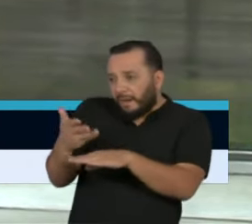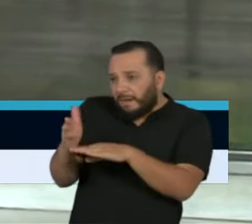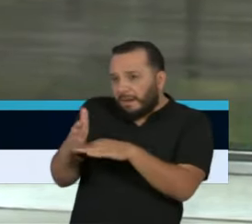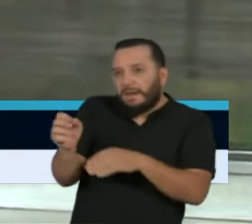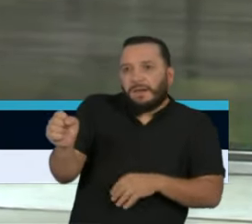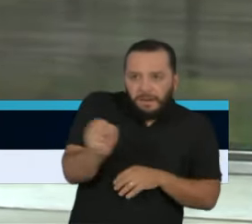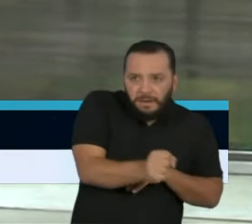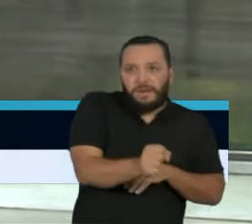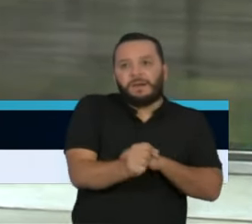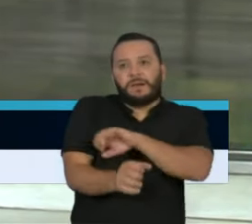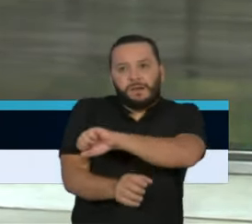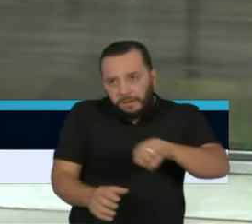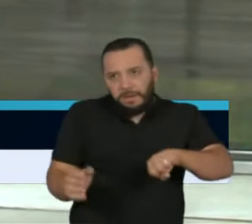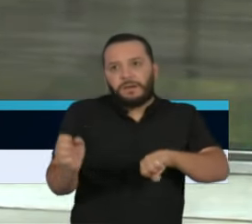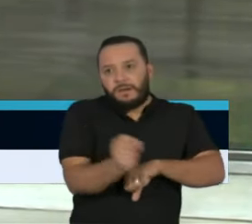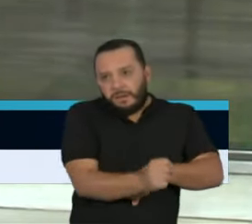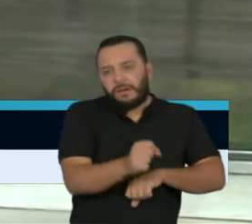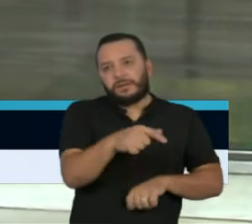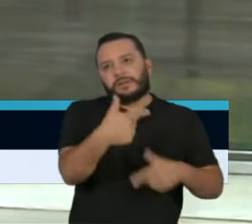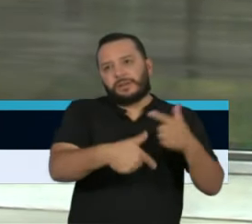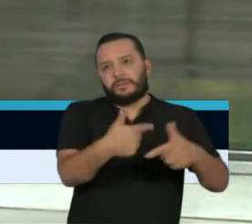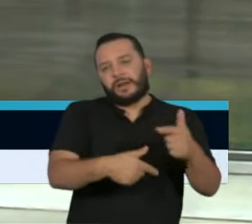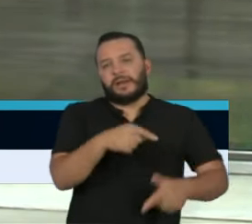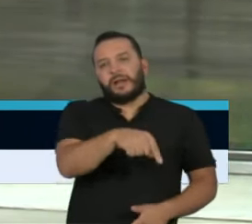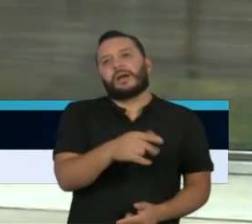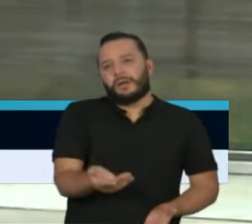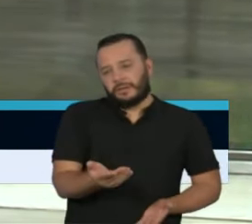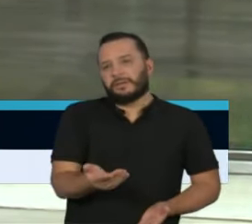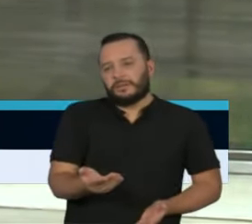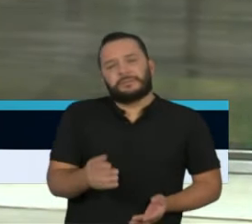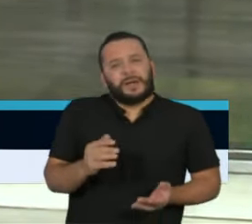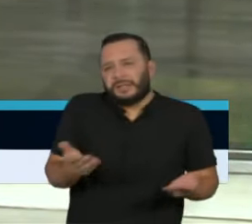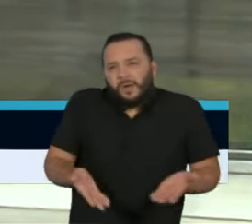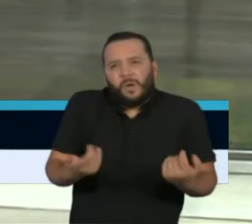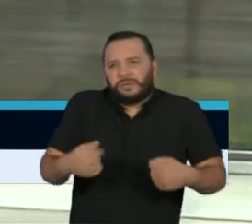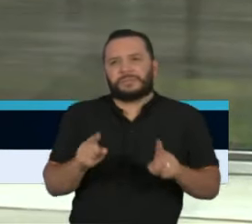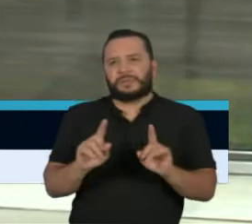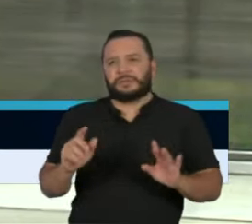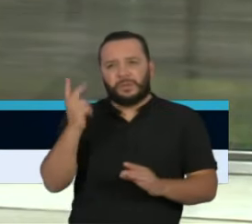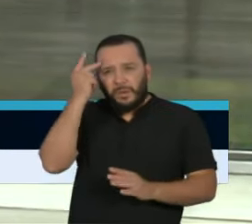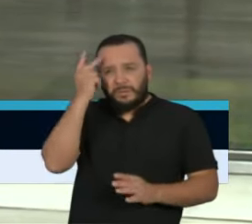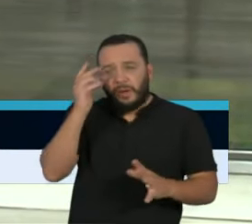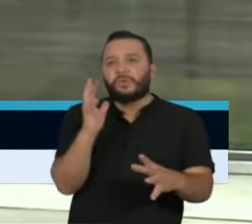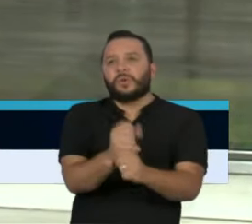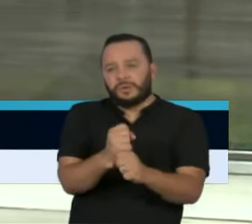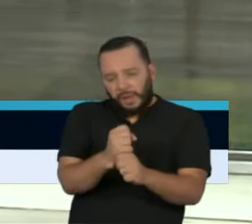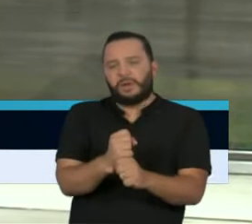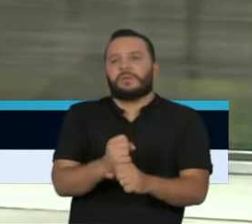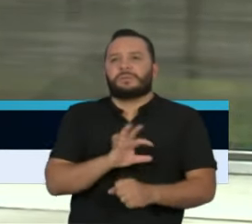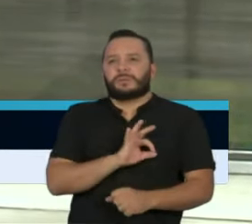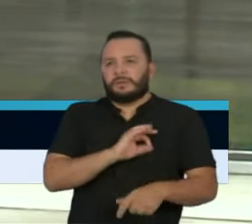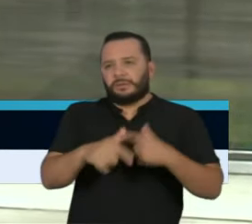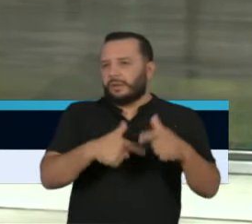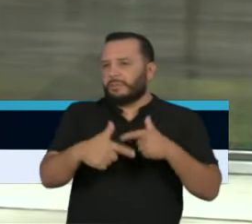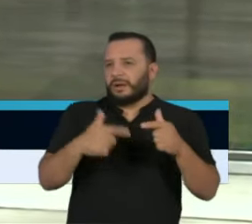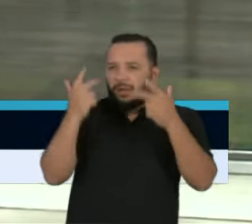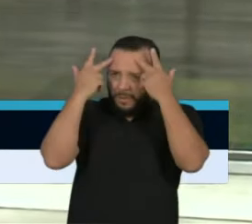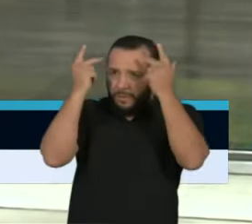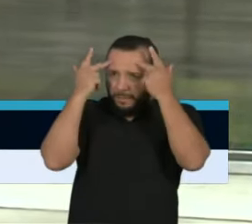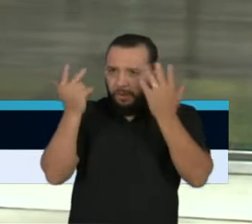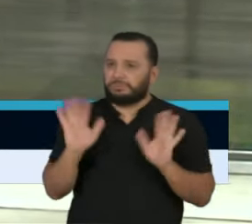dentro do nível perfeitamente suportável e de regularidade. Maju e Ariane, nós vamos à pergunta